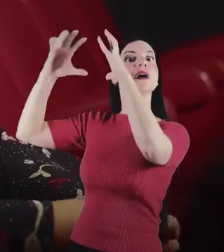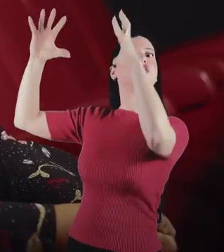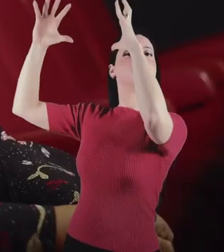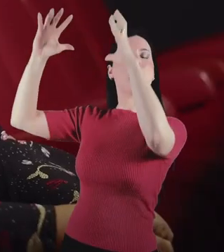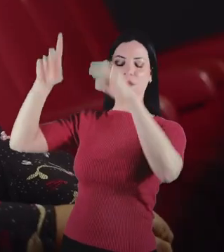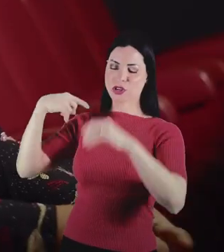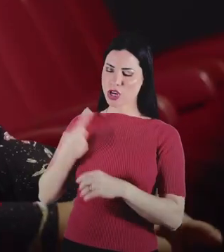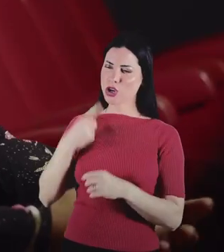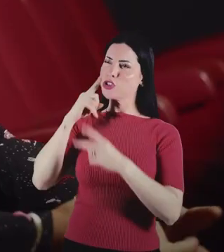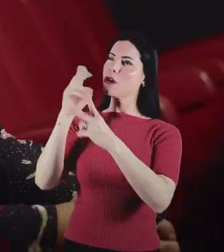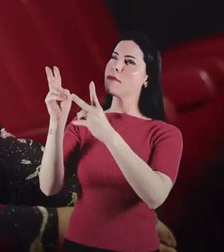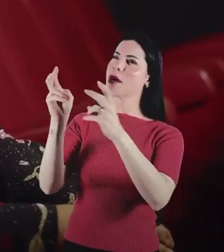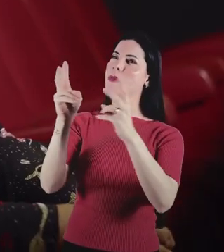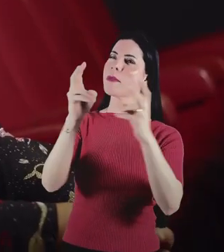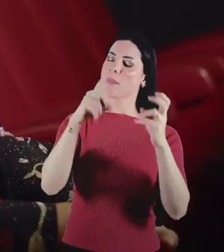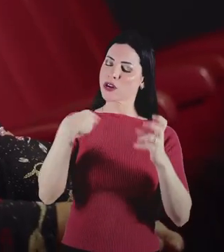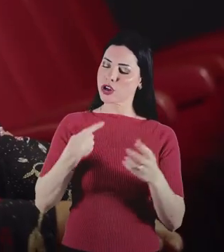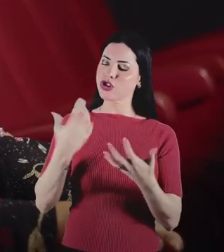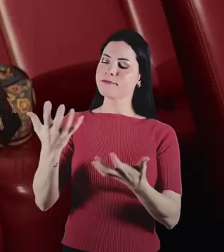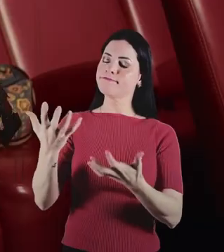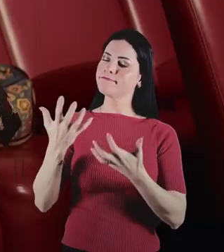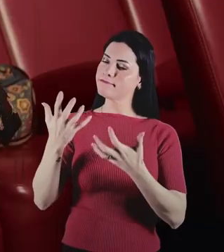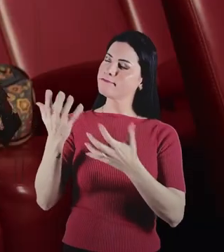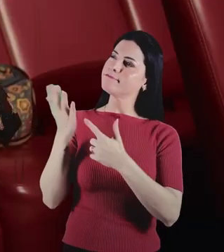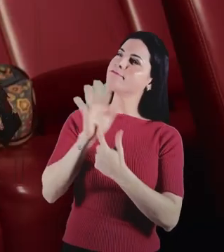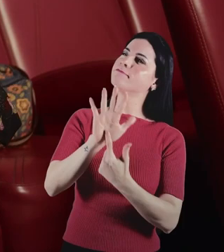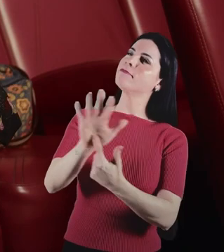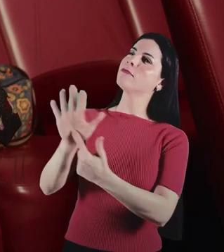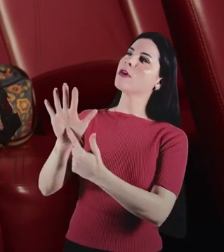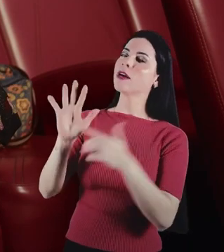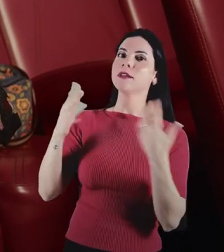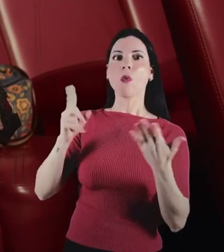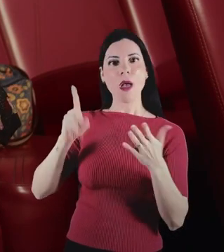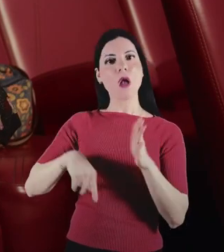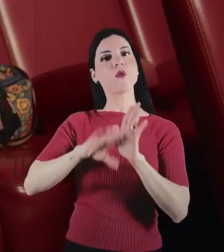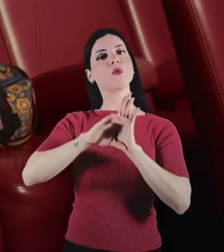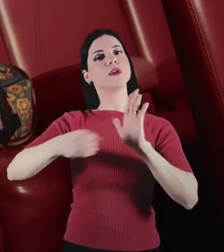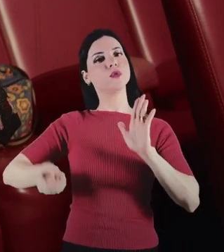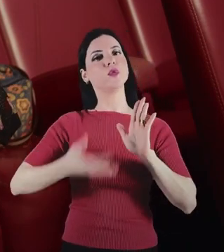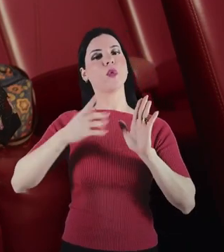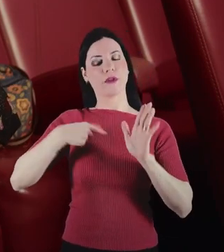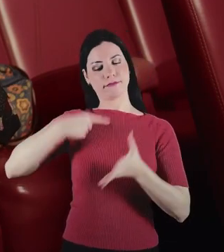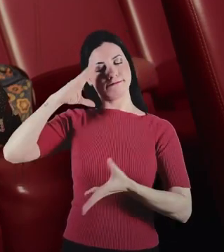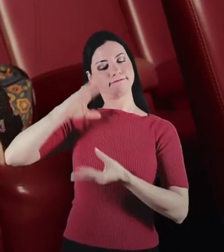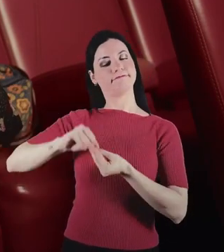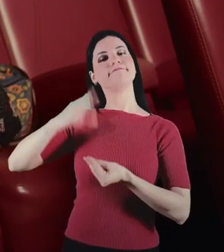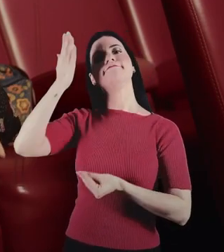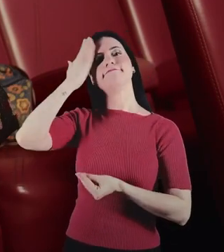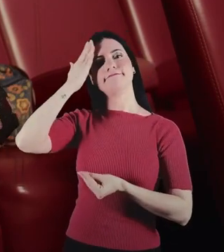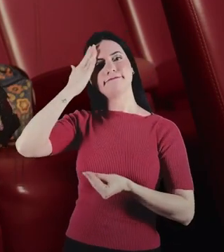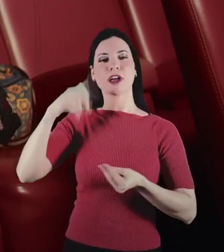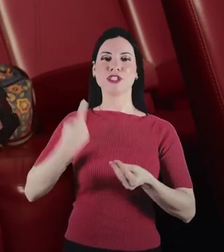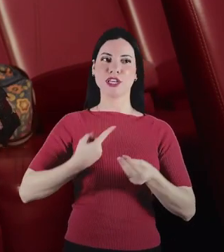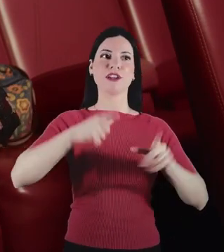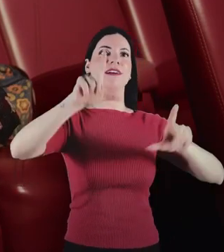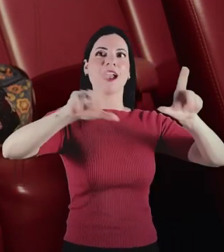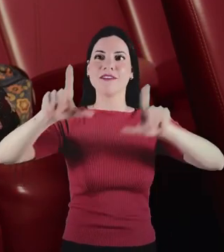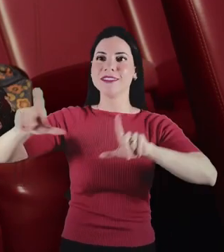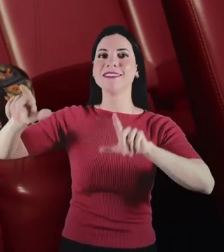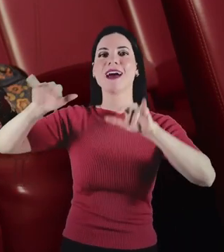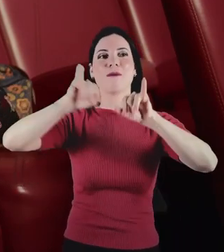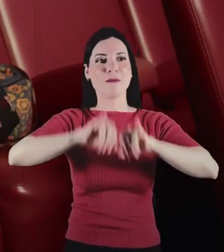via, né, e a gente almejava. Então, muito um conceito assim, novo, apesar de saber, né, de a gente ter televisão, sempre